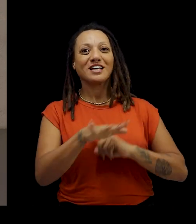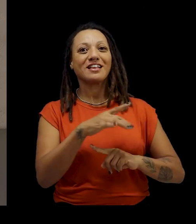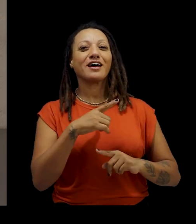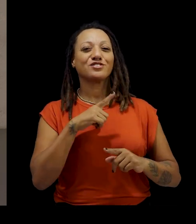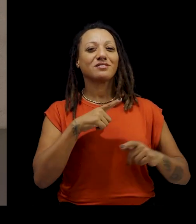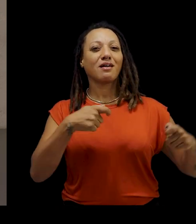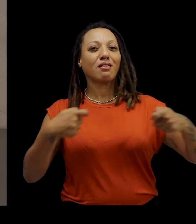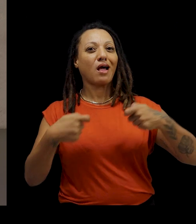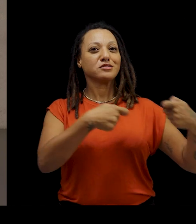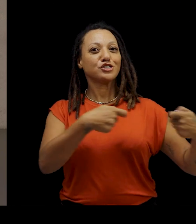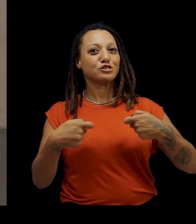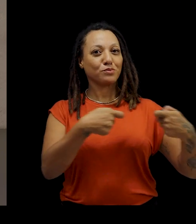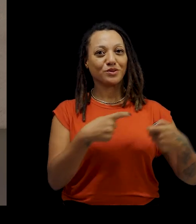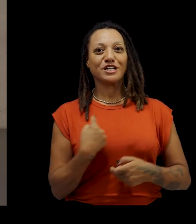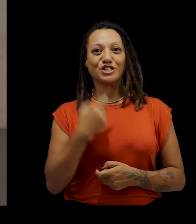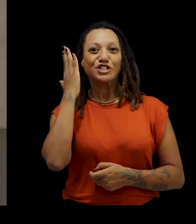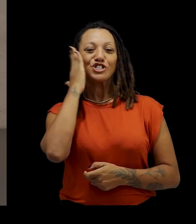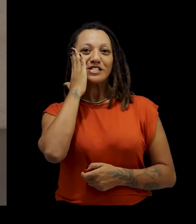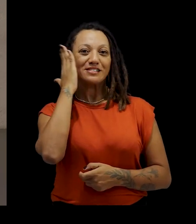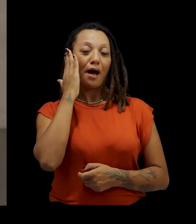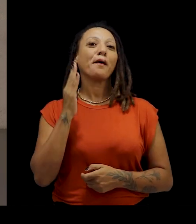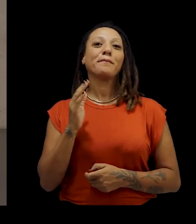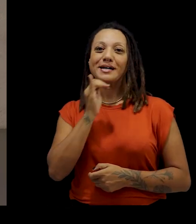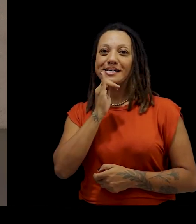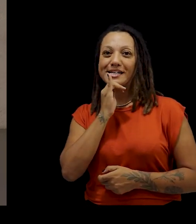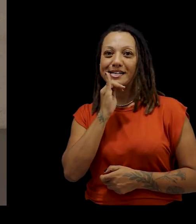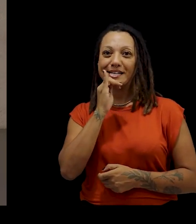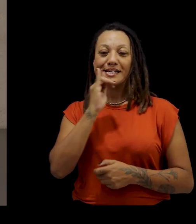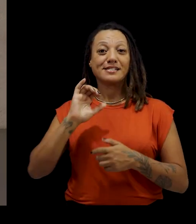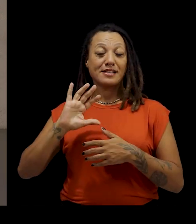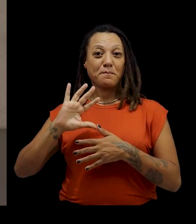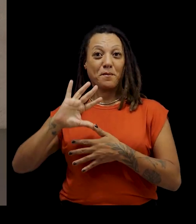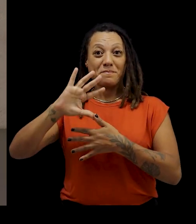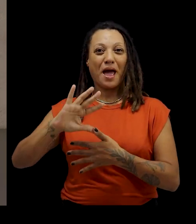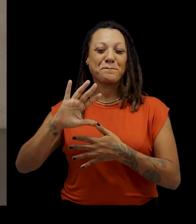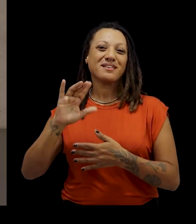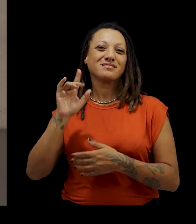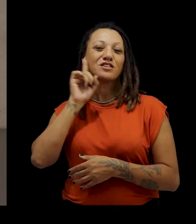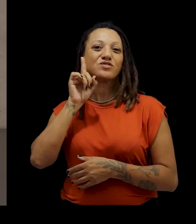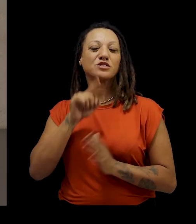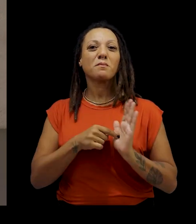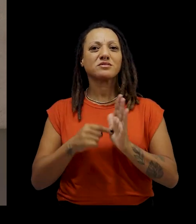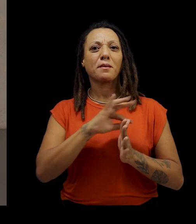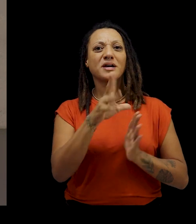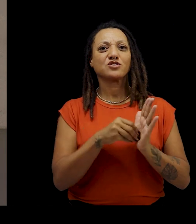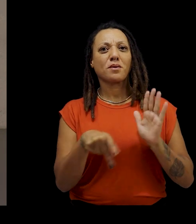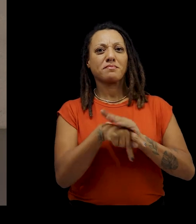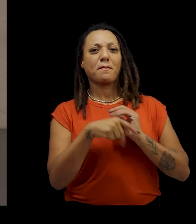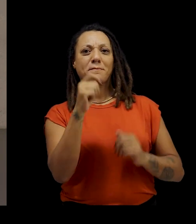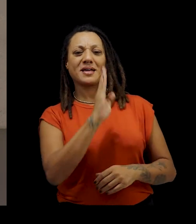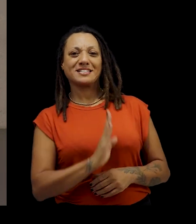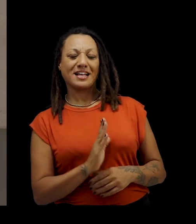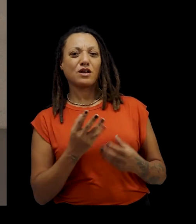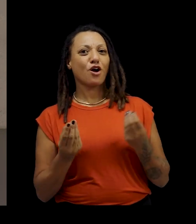tão disputado, né, socialmente, né? A gente tem, sabe, aquela coisa de mapas nos Estados Unidos que não mostram a Amazônia como território brasileiro, né?